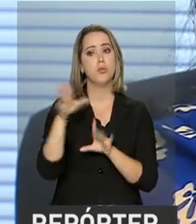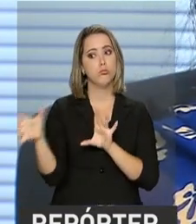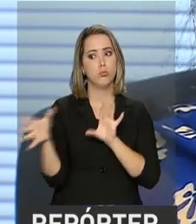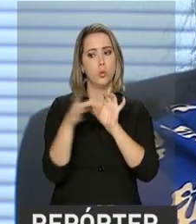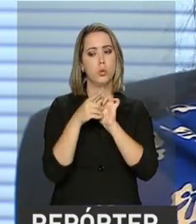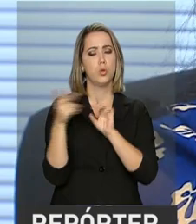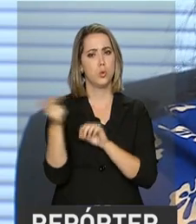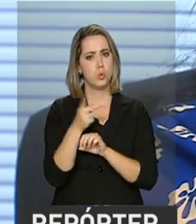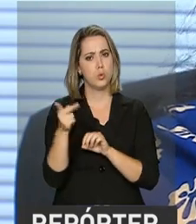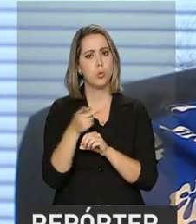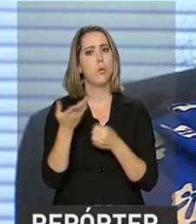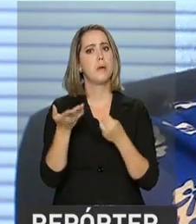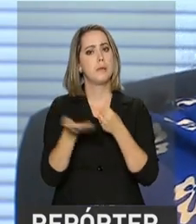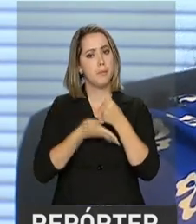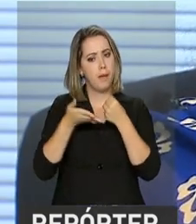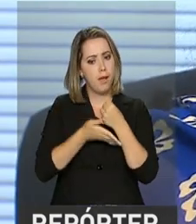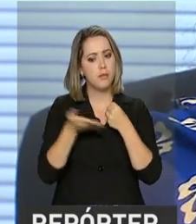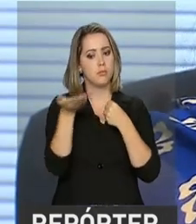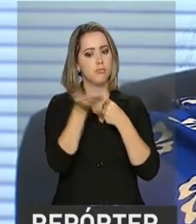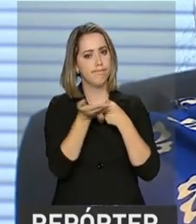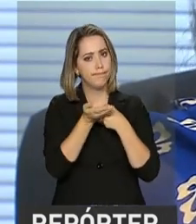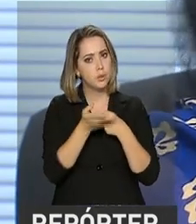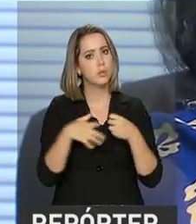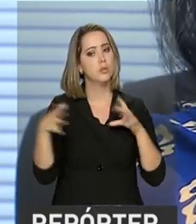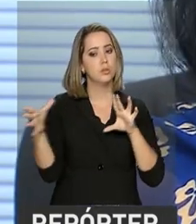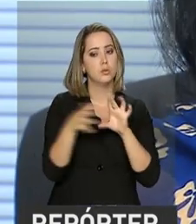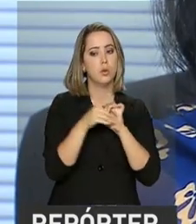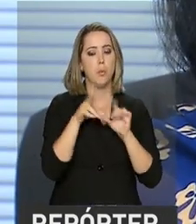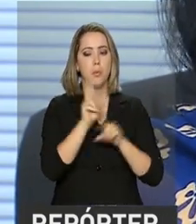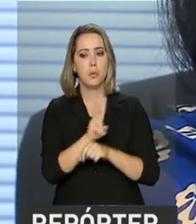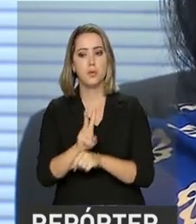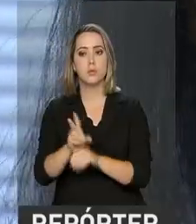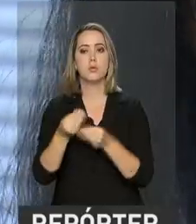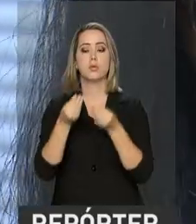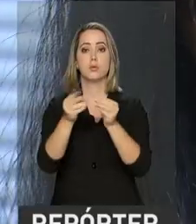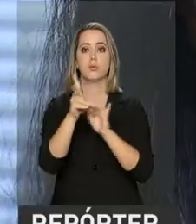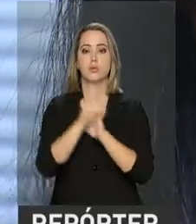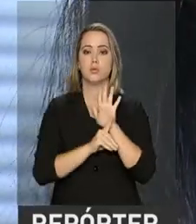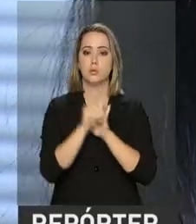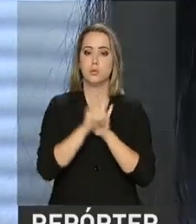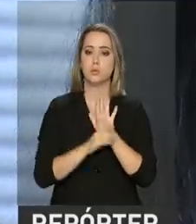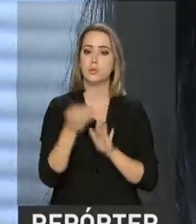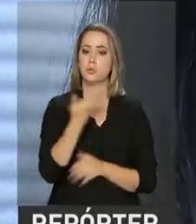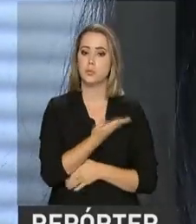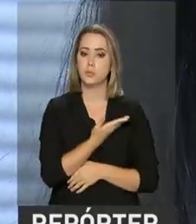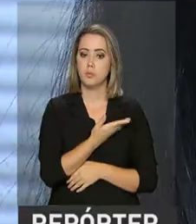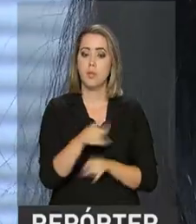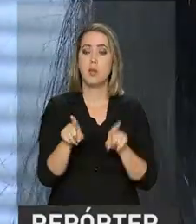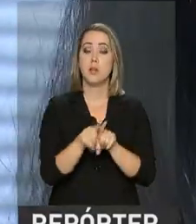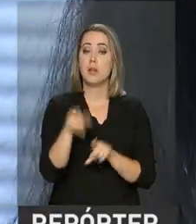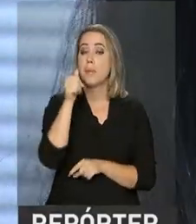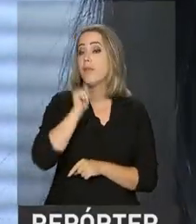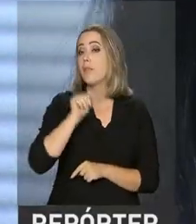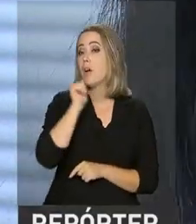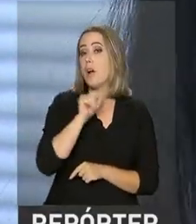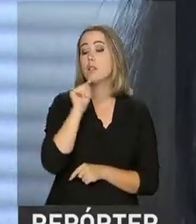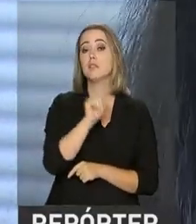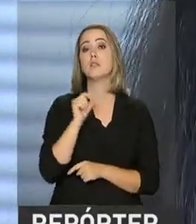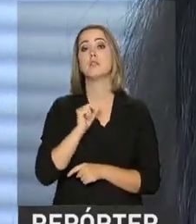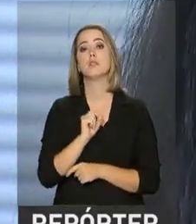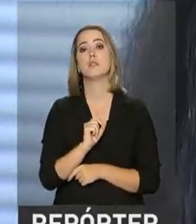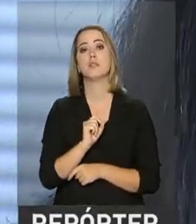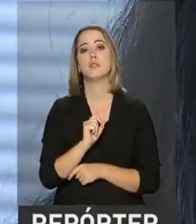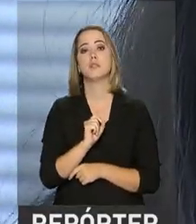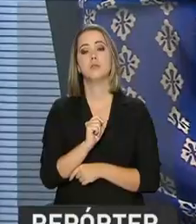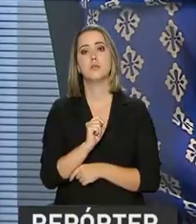que o sistema ele consiga de fato proteger e garantir direitos dessas famílias ainda segundo a assessora técnica de proteção social